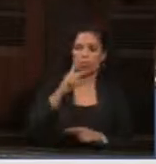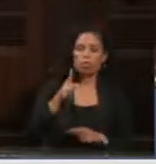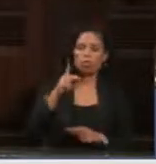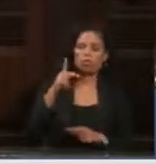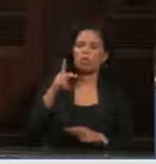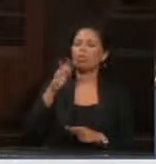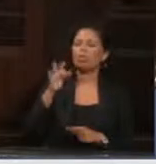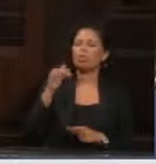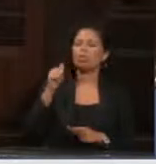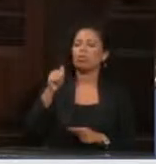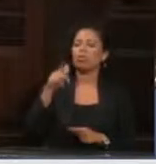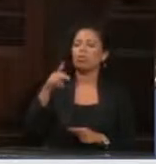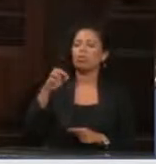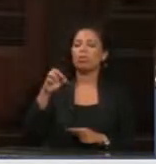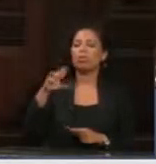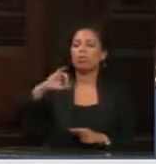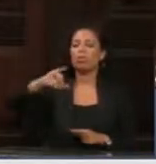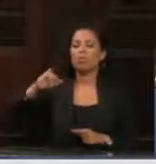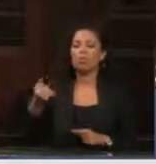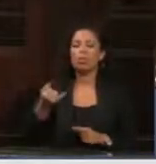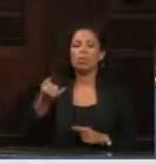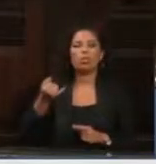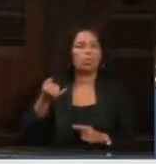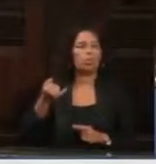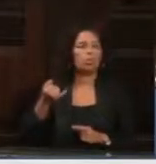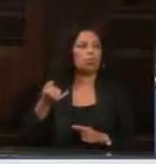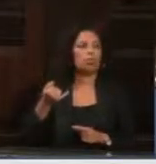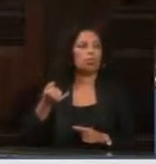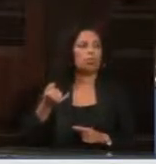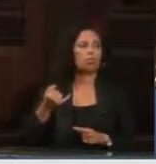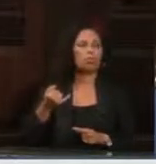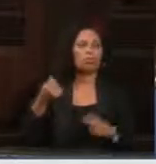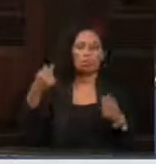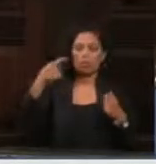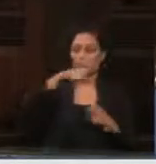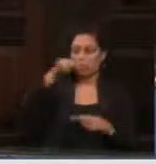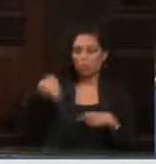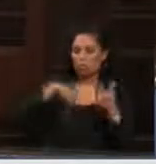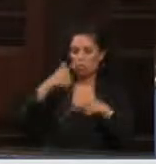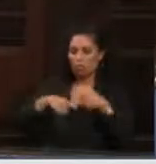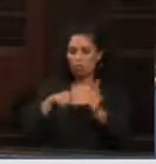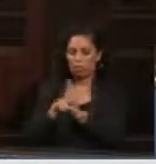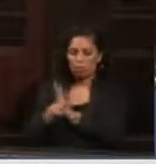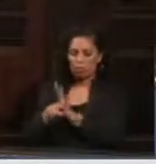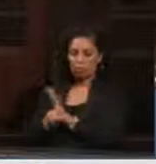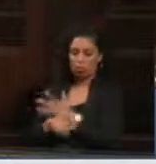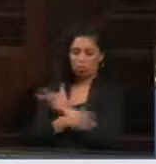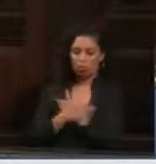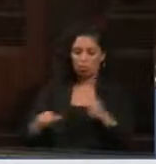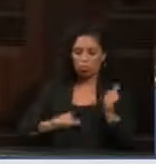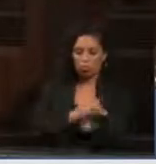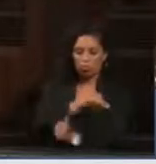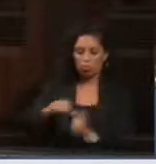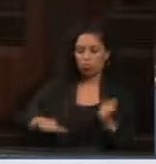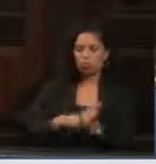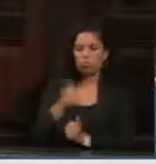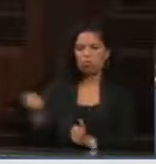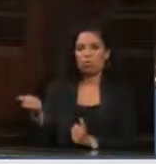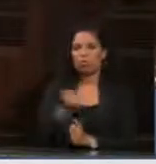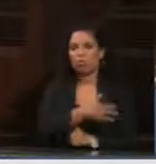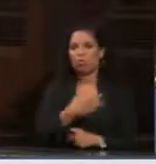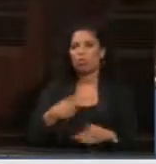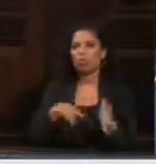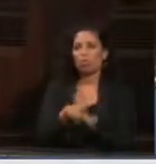2% na receita tributária que deve fomentar a ciência à pesquisa e inovação apoio a laboratórios apoiar projeto